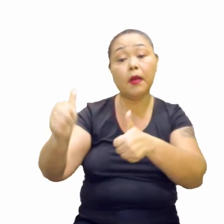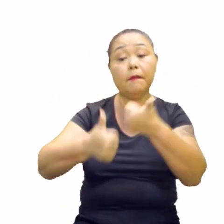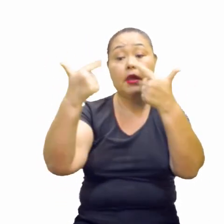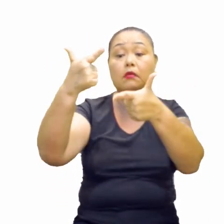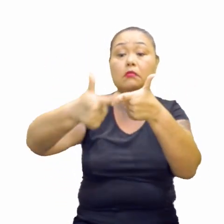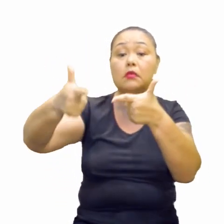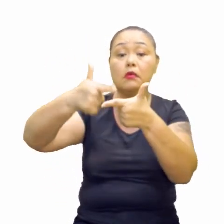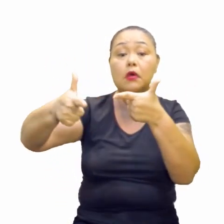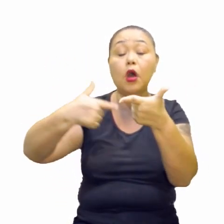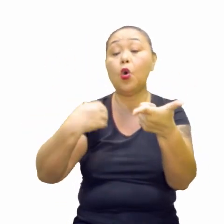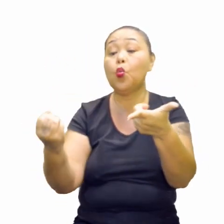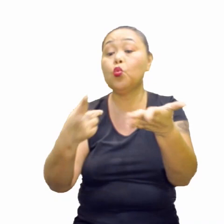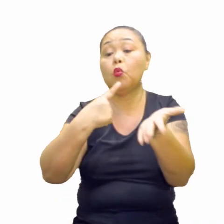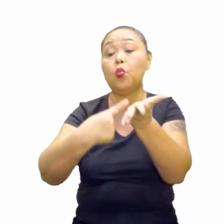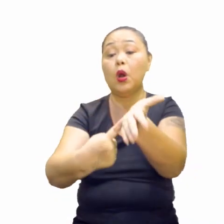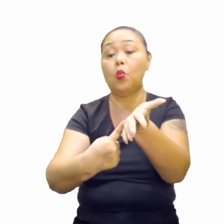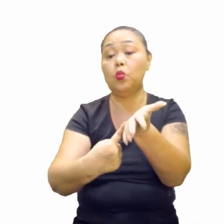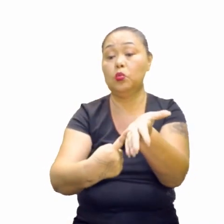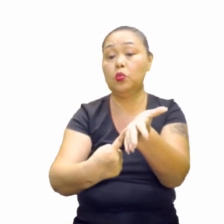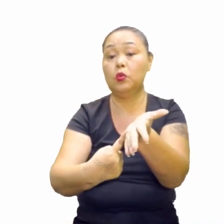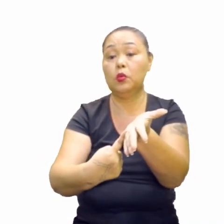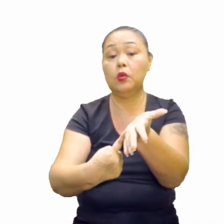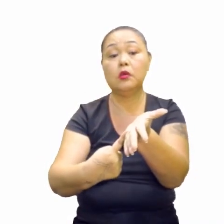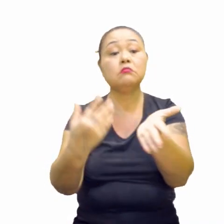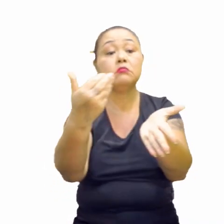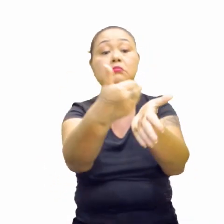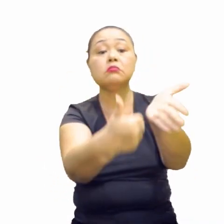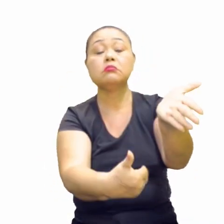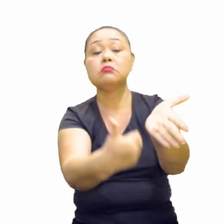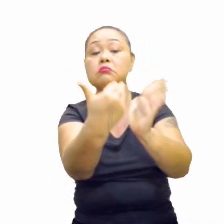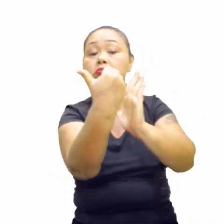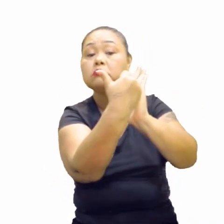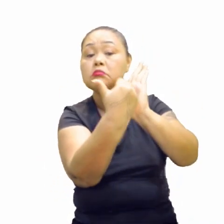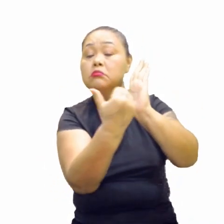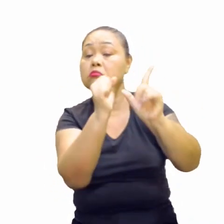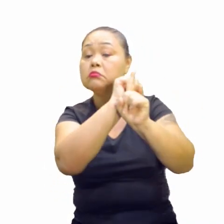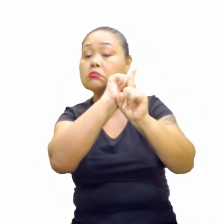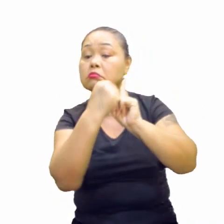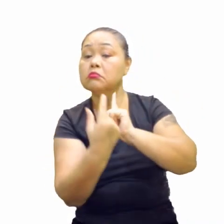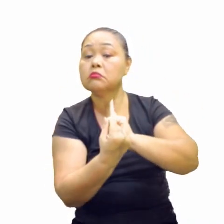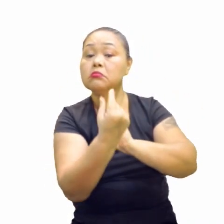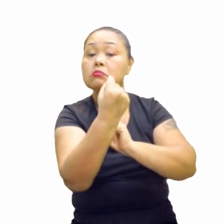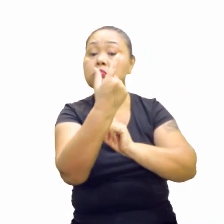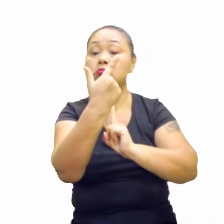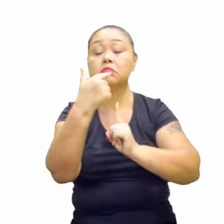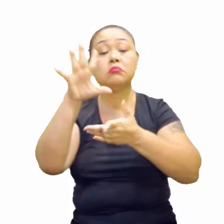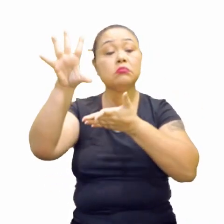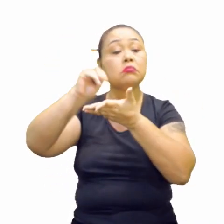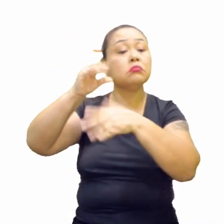acordo. Tratava-se de um programa socioeconômico inspirado nos ideais